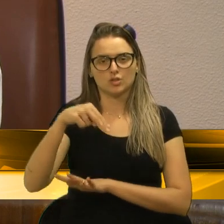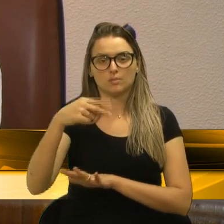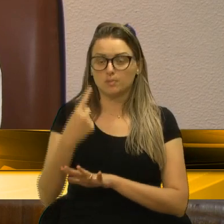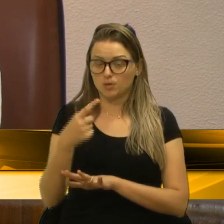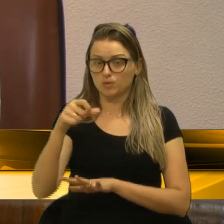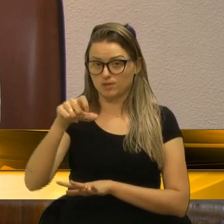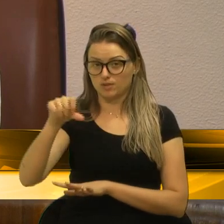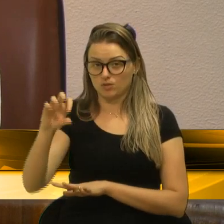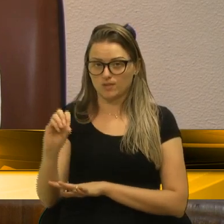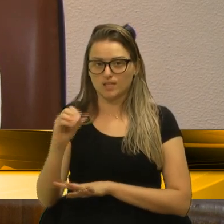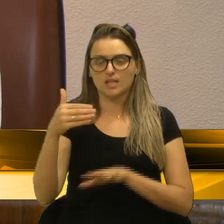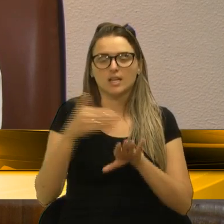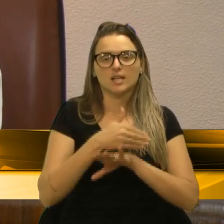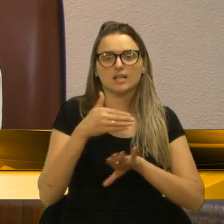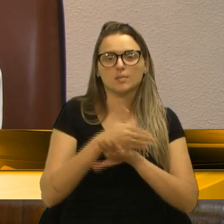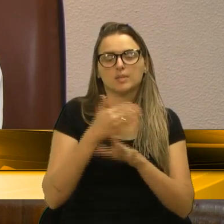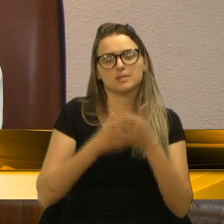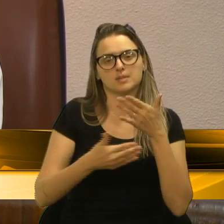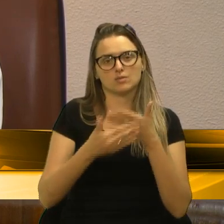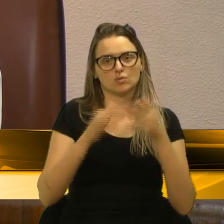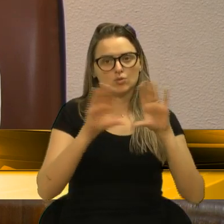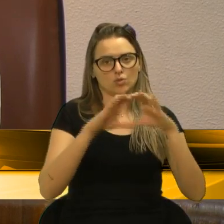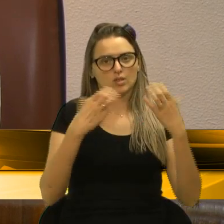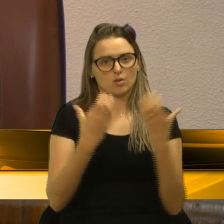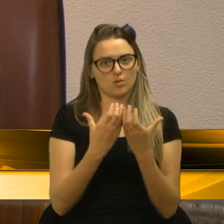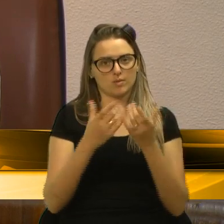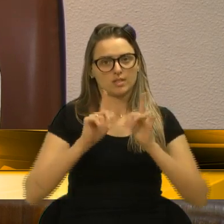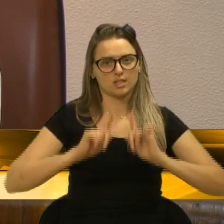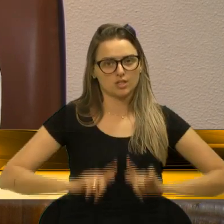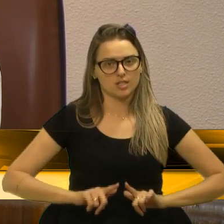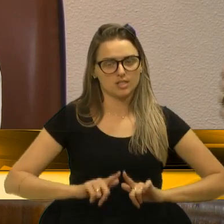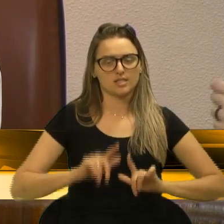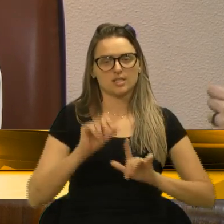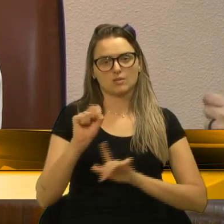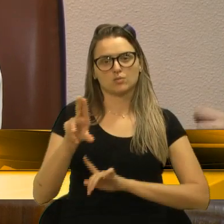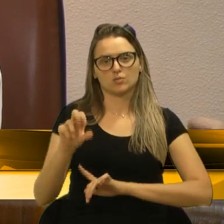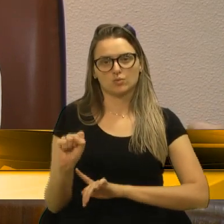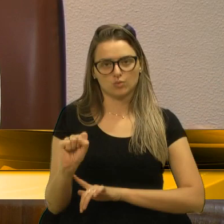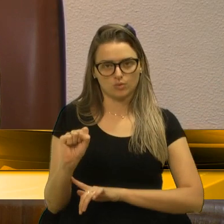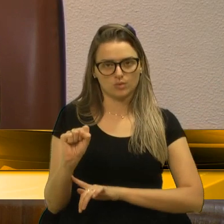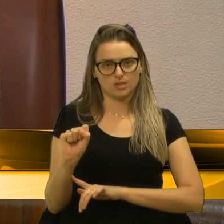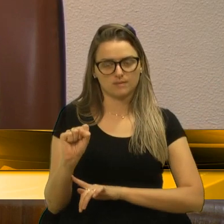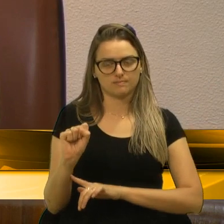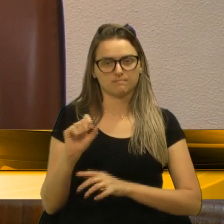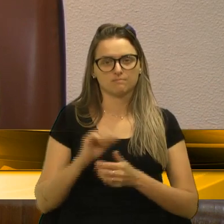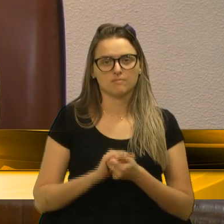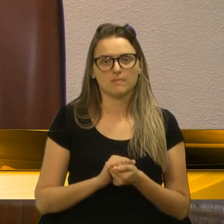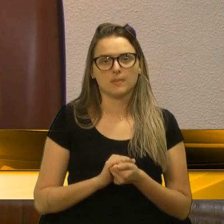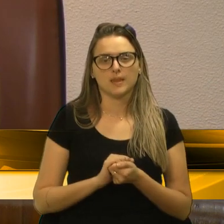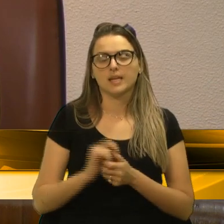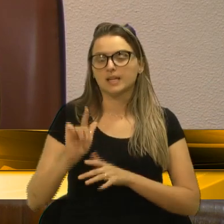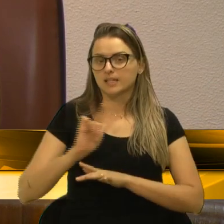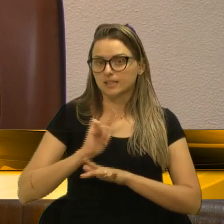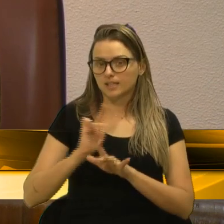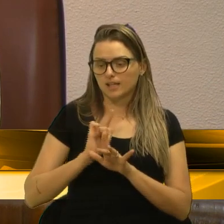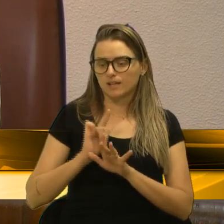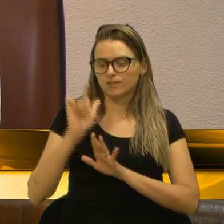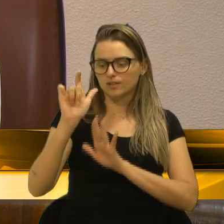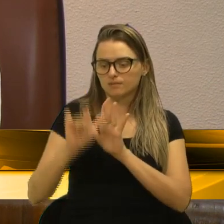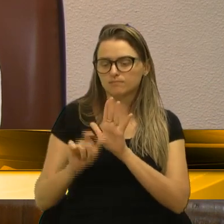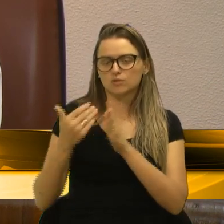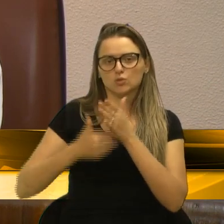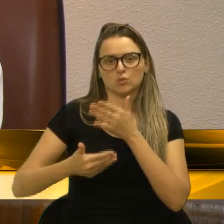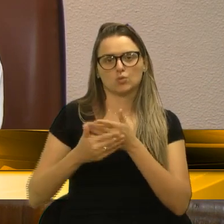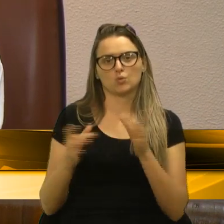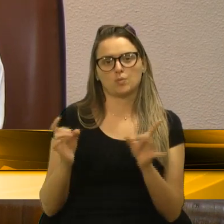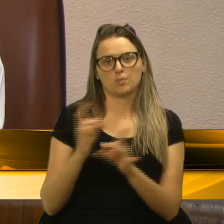que a participação da comunidade na gestão do Sistema Único de Saúde esteve definida de fato.